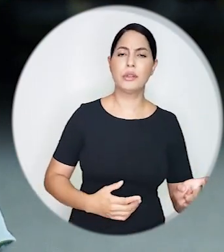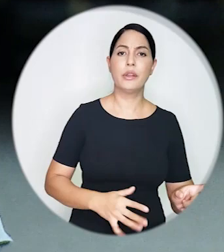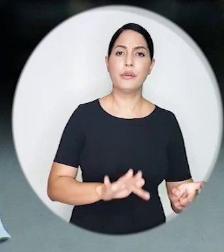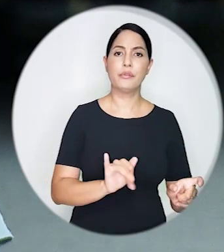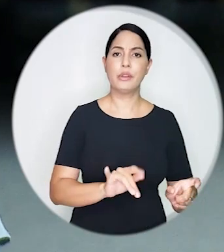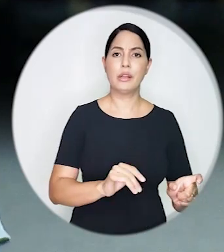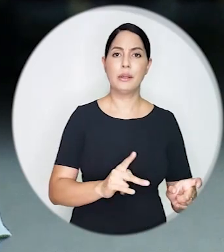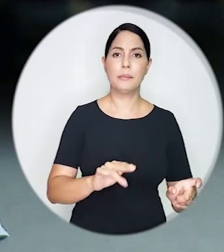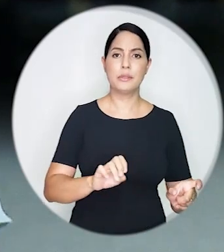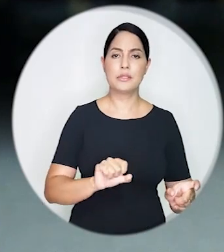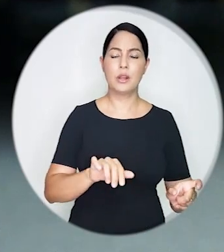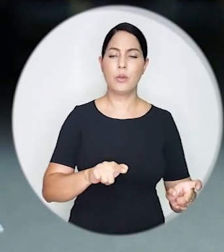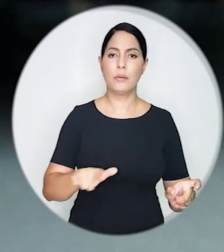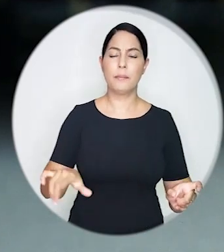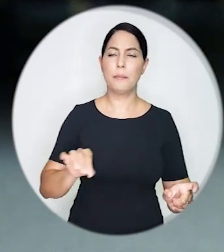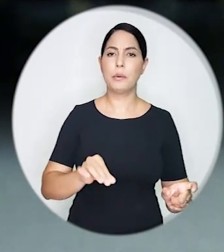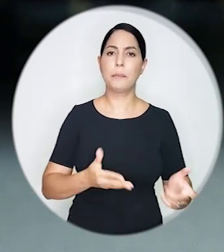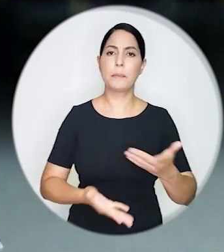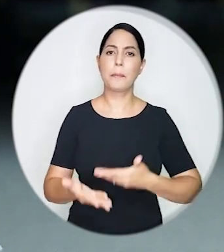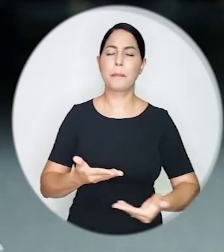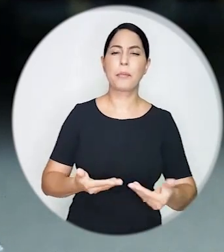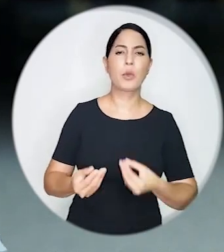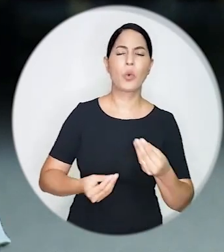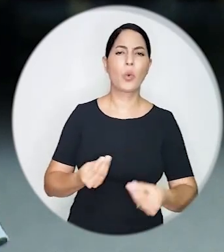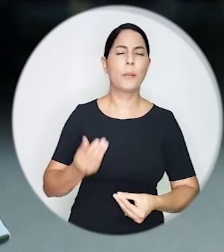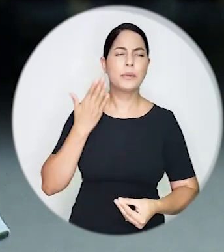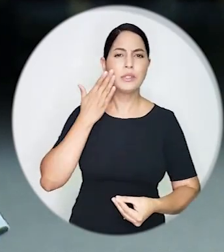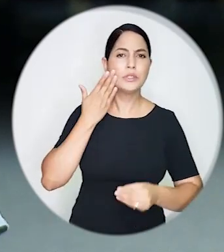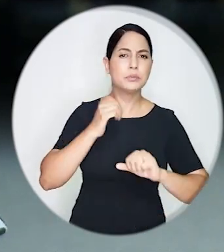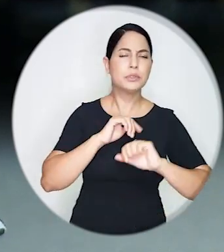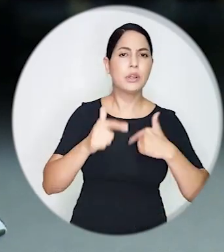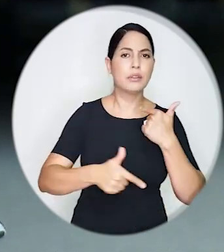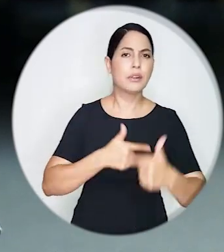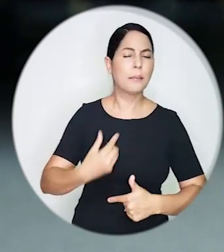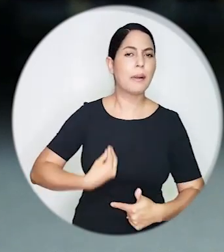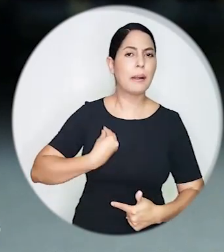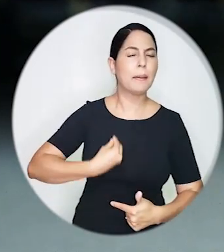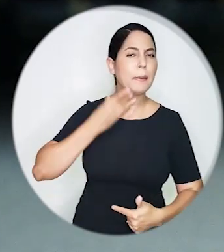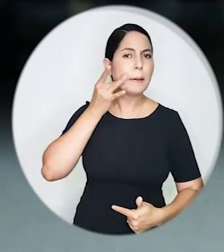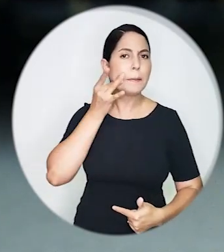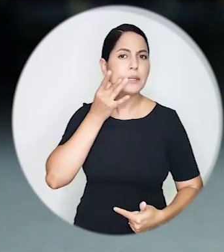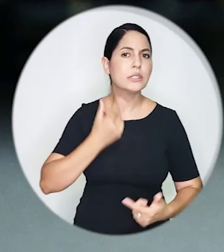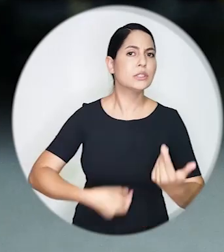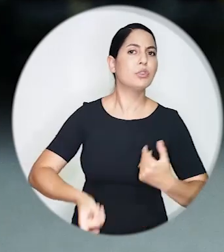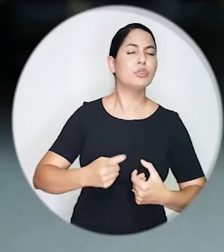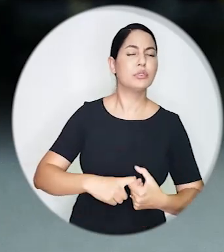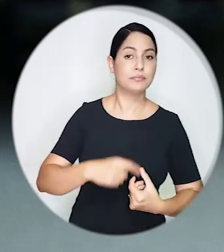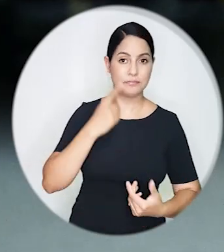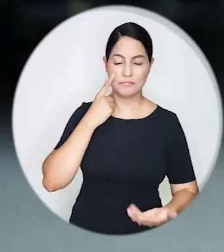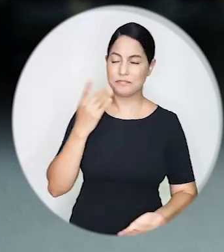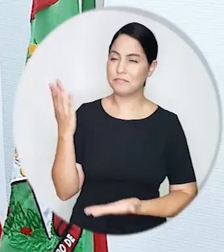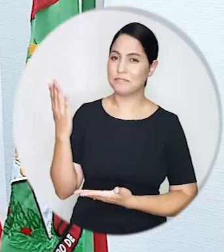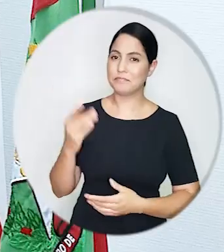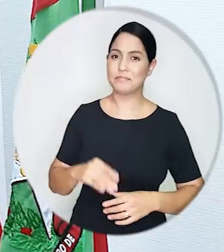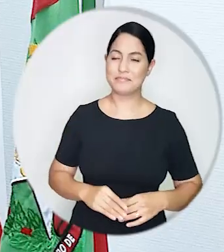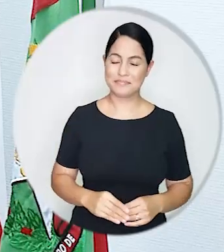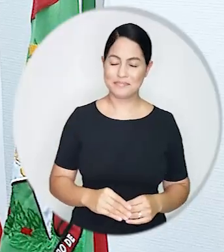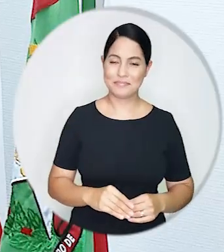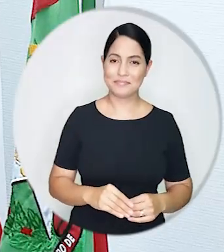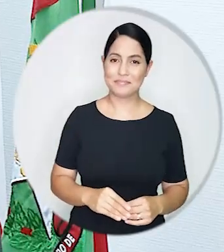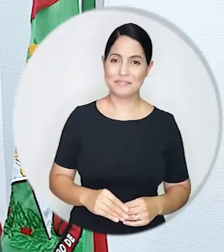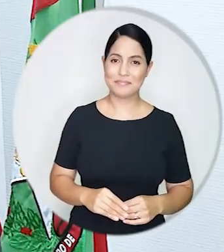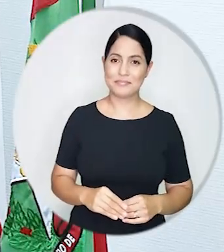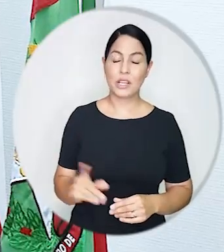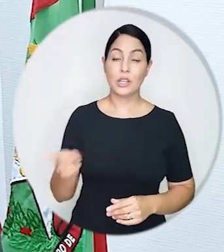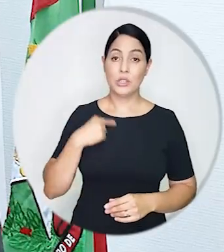Salomão, para tratarem sobre a volta dos tribunais de justiça e tribunais regionais ao trabalho presencial. Acompanhe.